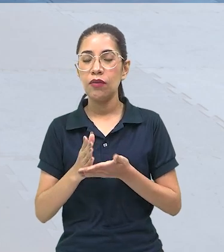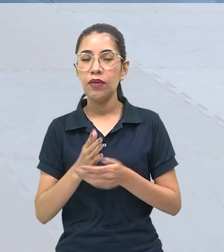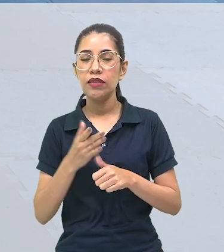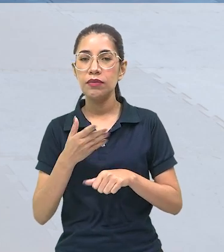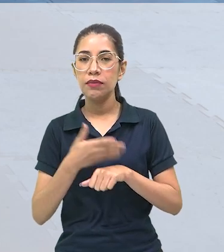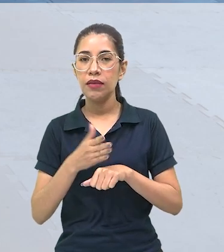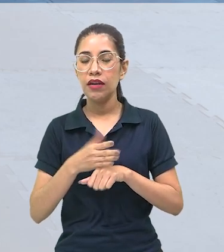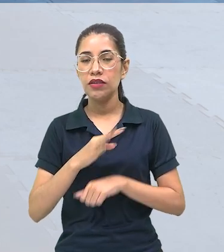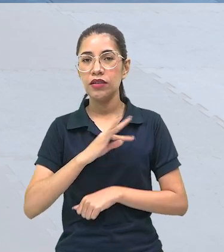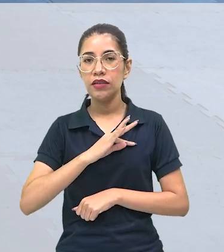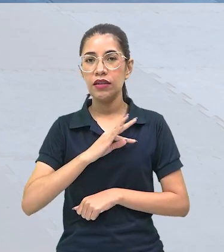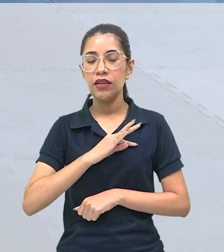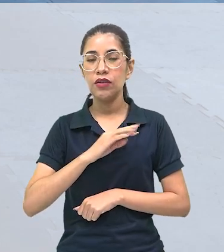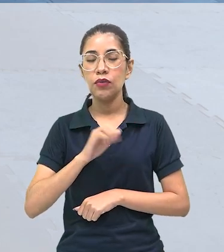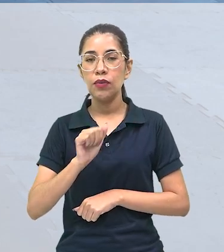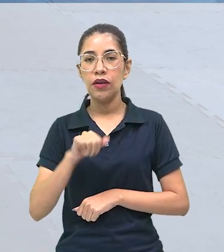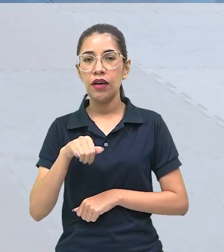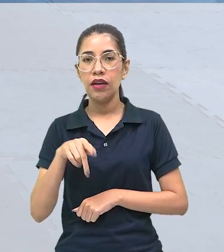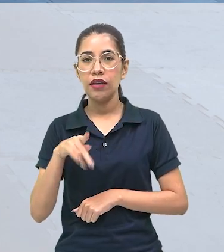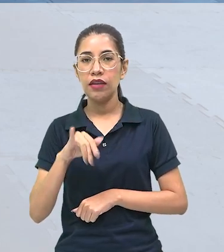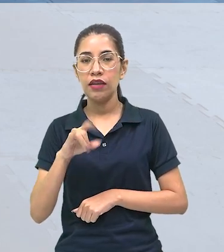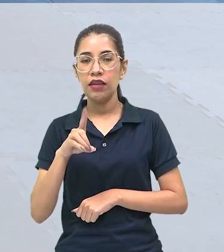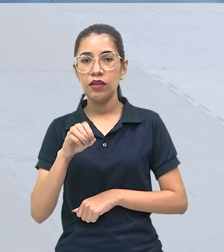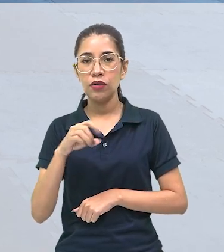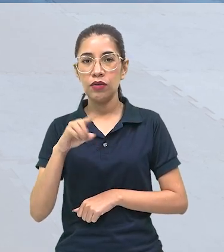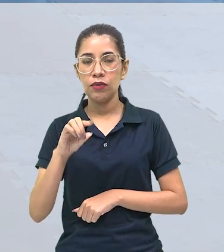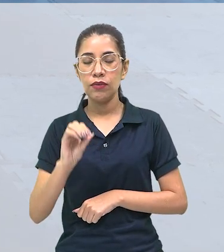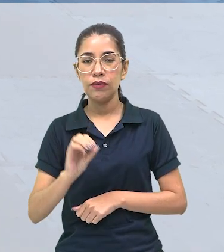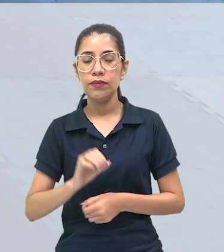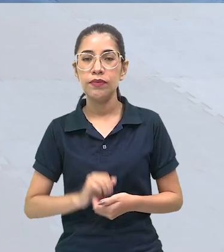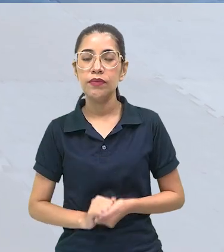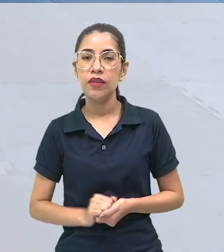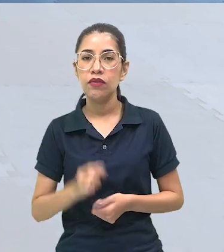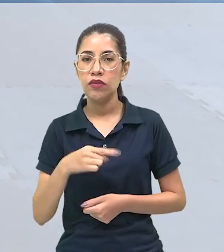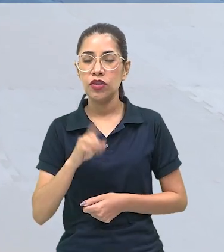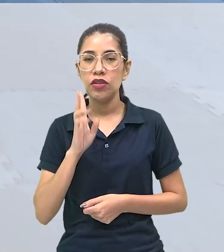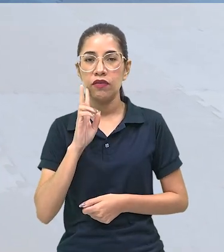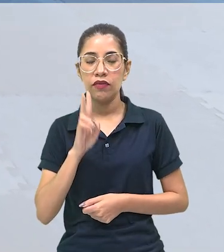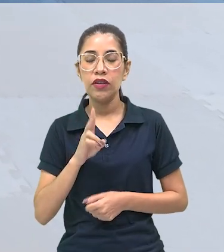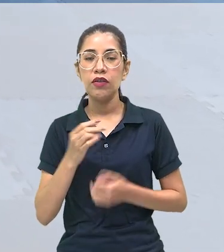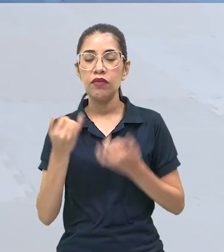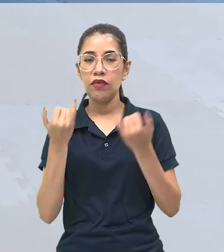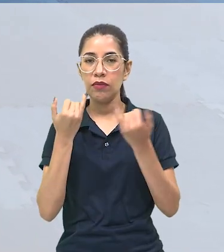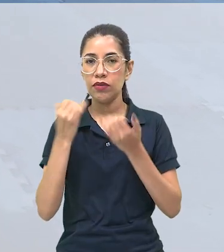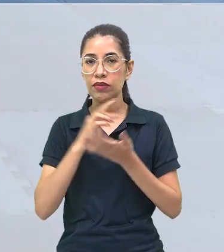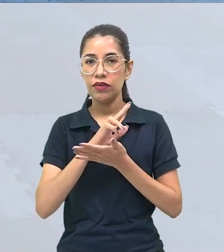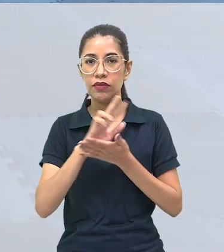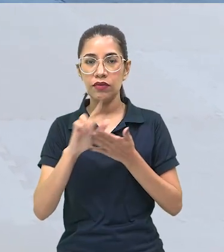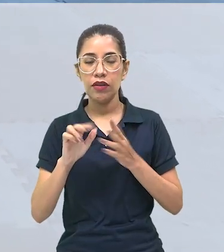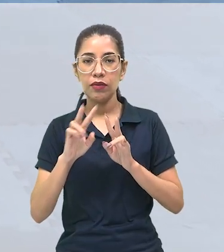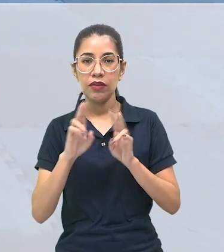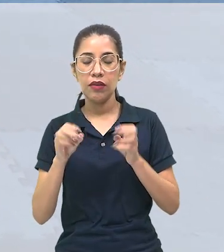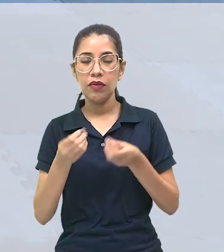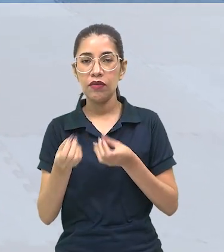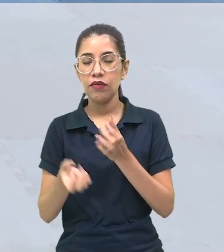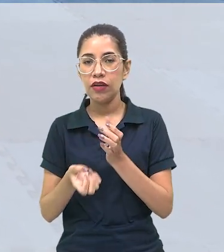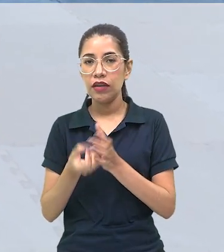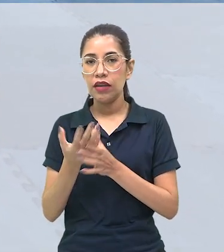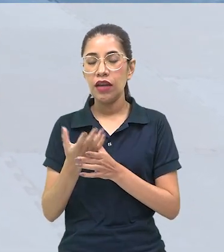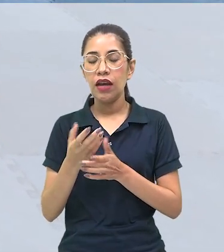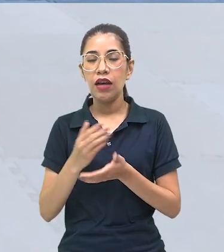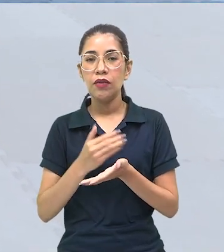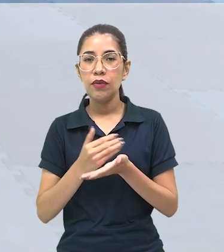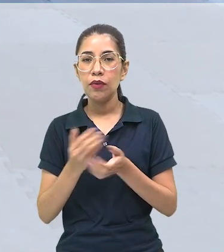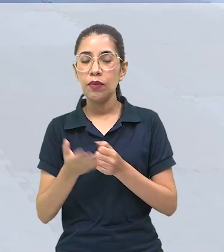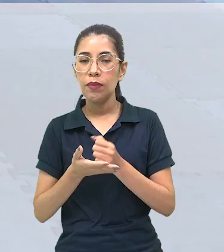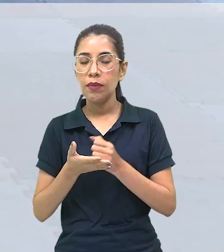de técnicas de Aikido, tá bom? Então vocês já tiveram aí as informações sobre a origem, os princípios do